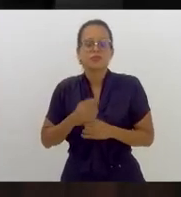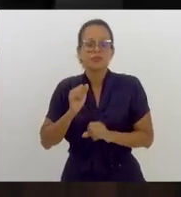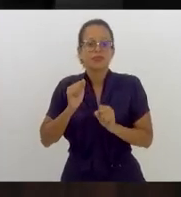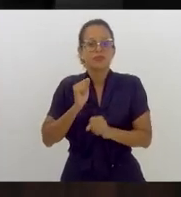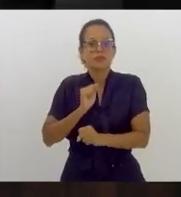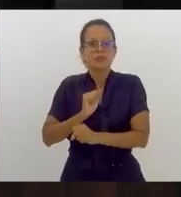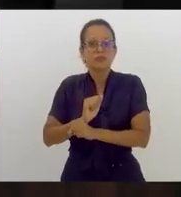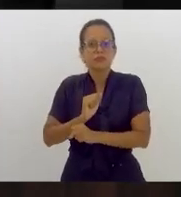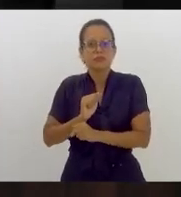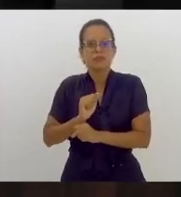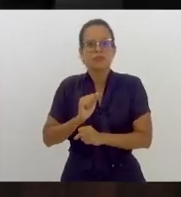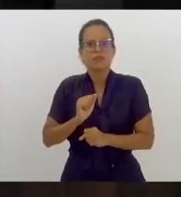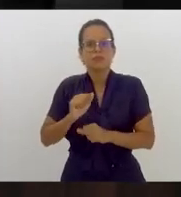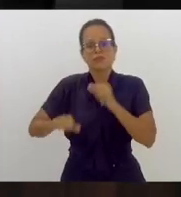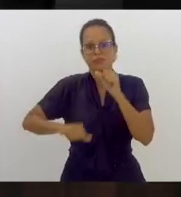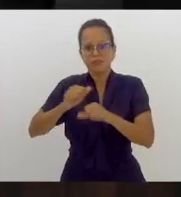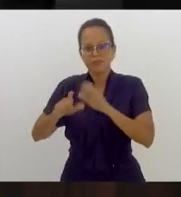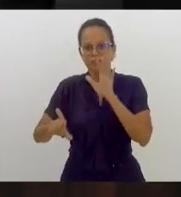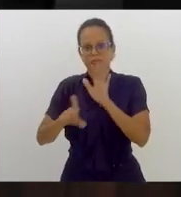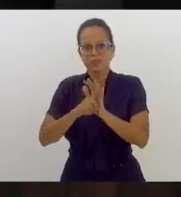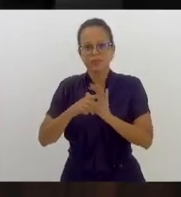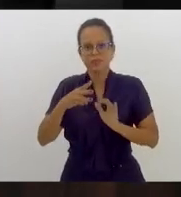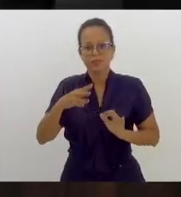Estado do Rio de Janeiro e altera as leis estaduais